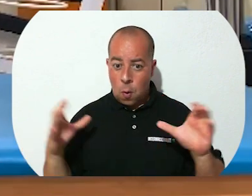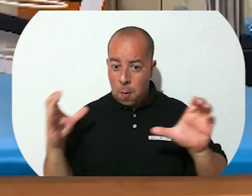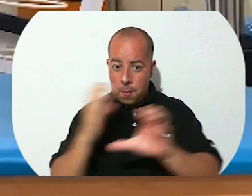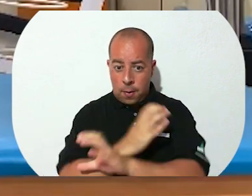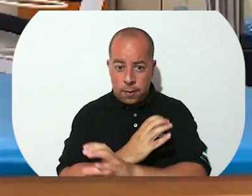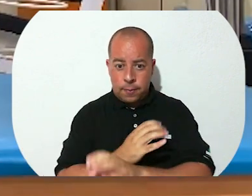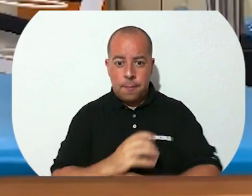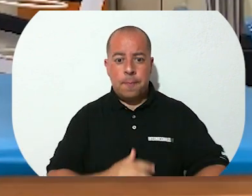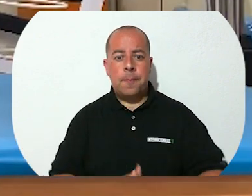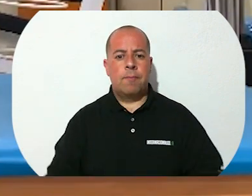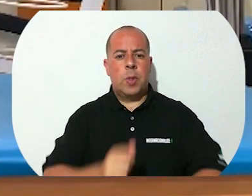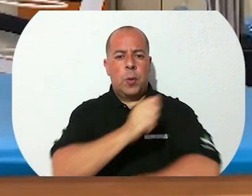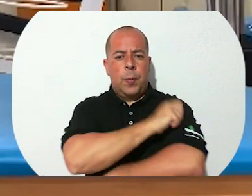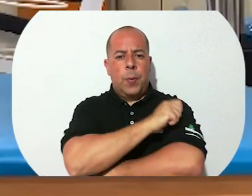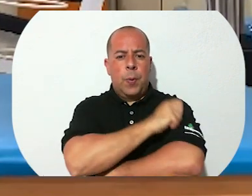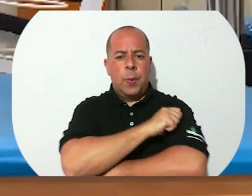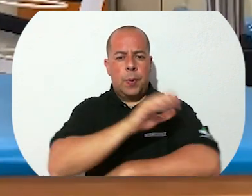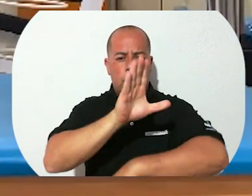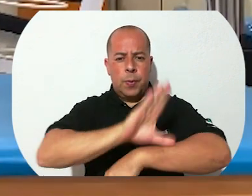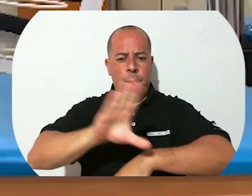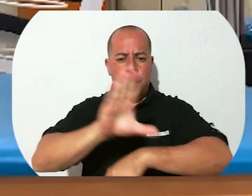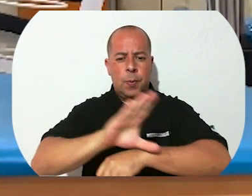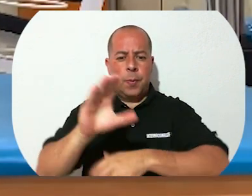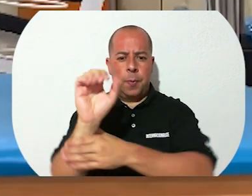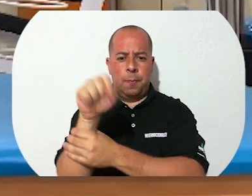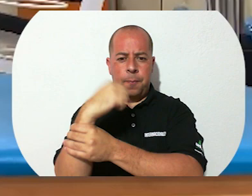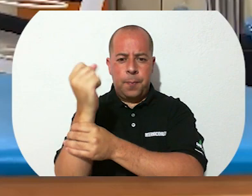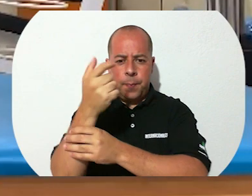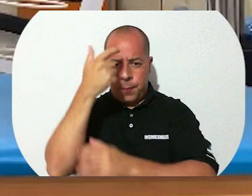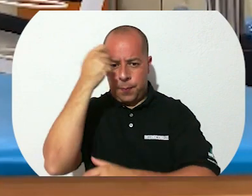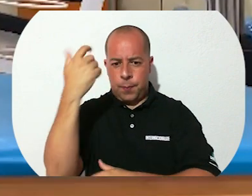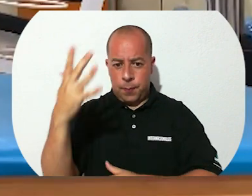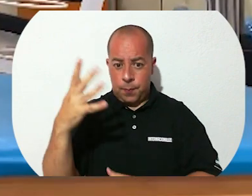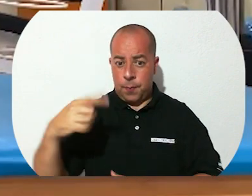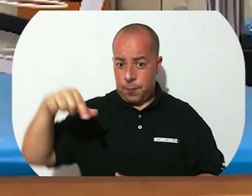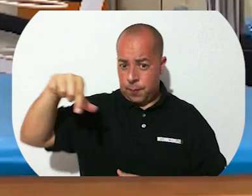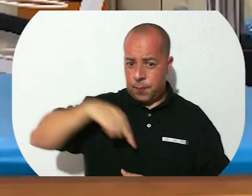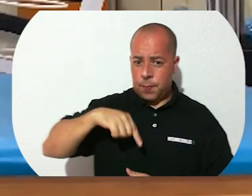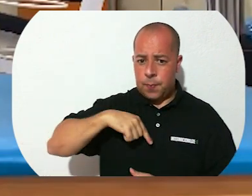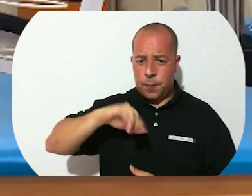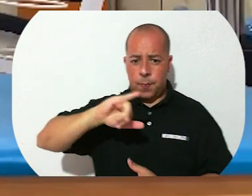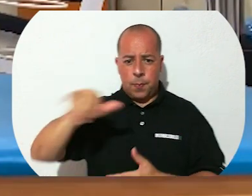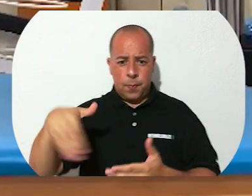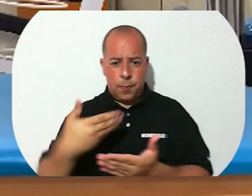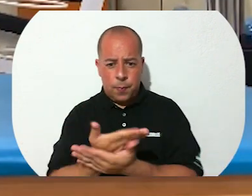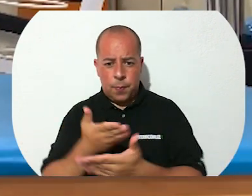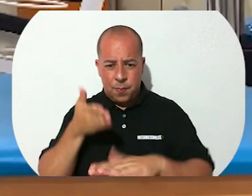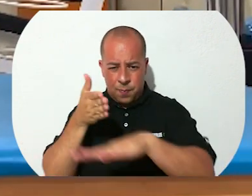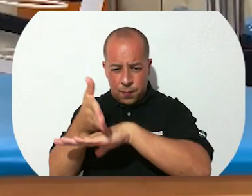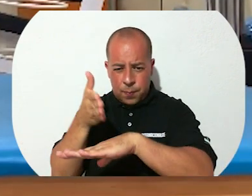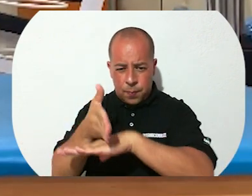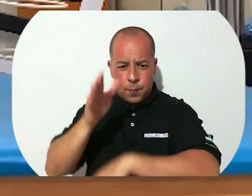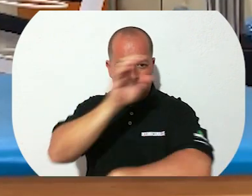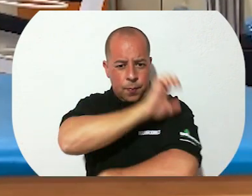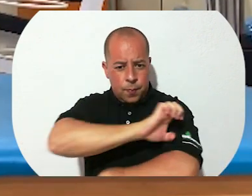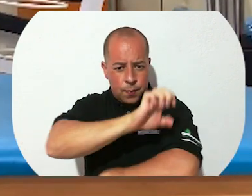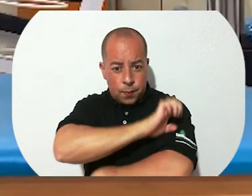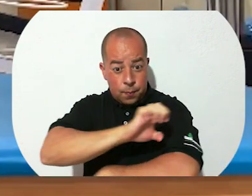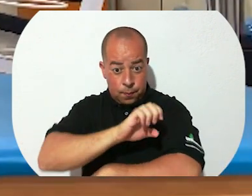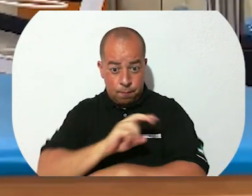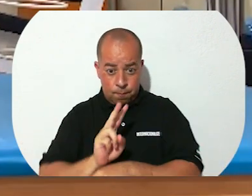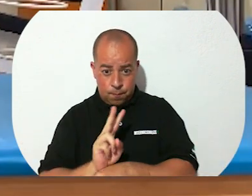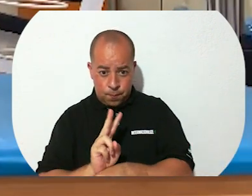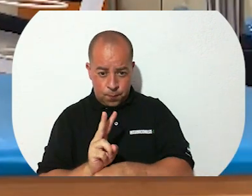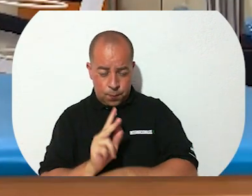de atenção à saúde. Os alunos do curso de fisioterapia da Unipampa têm a oportunidade de atuar